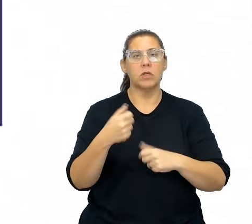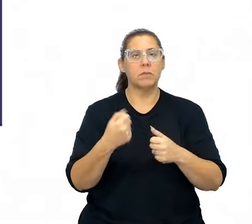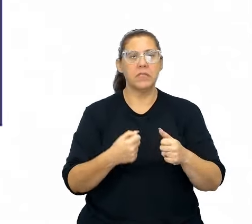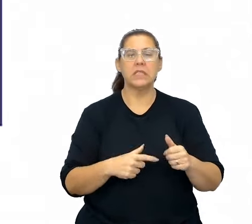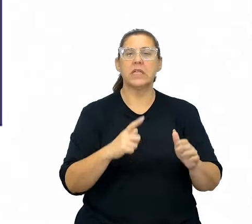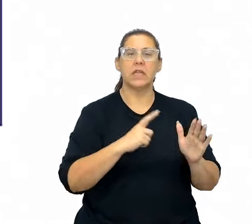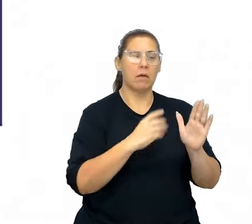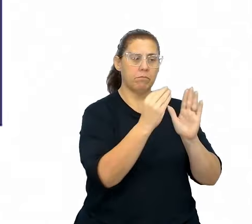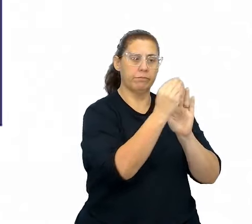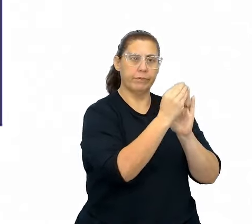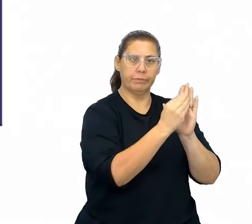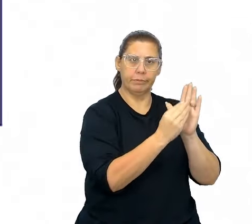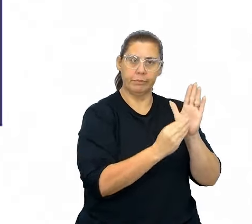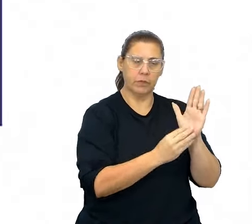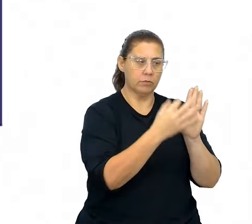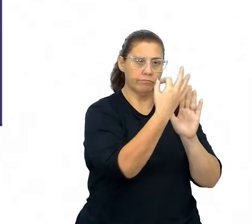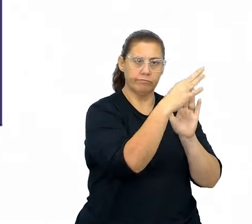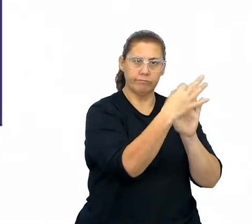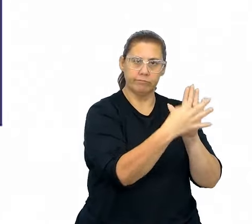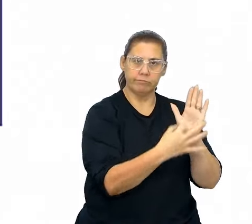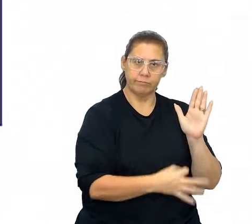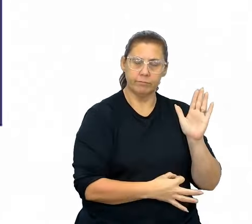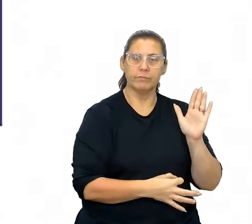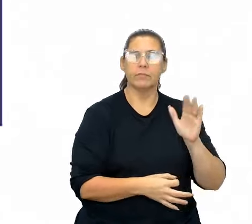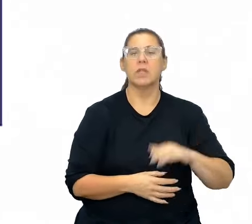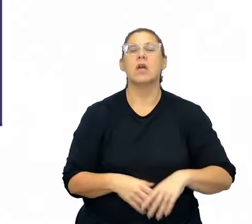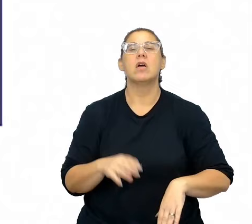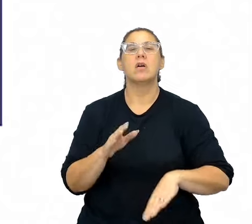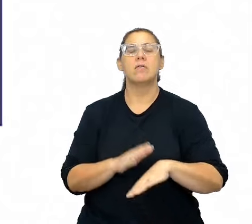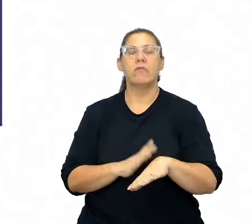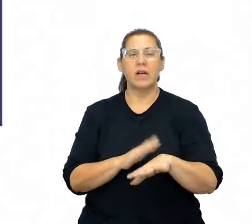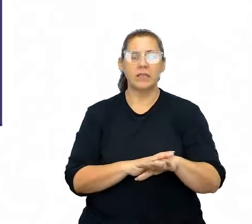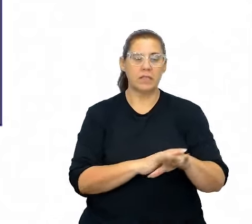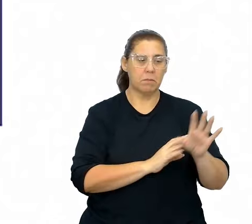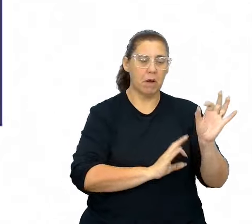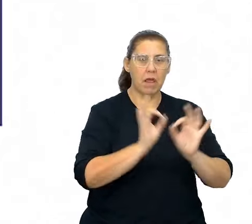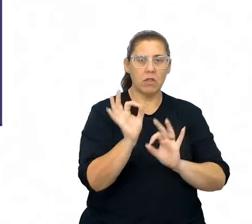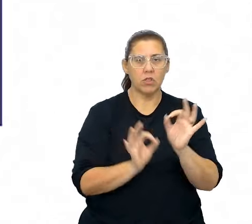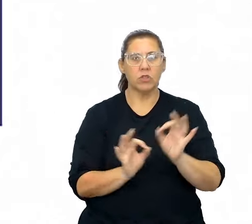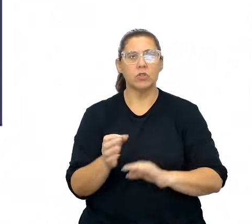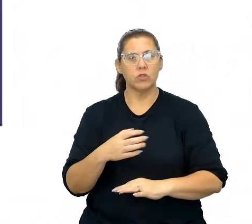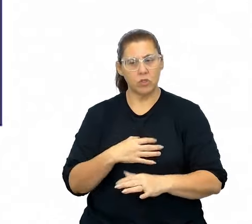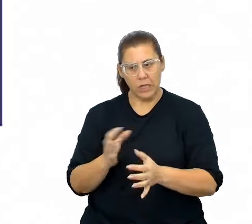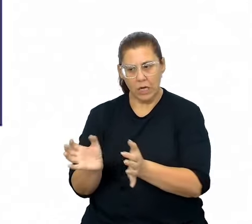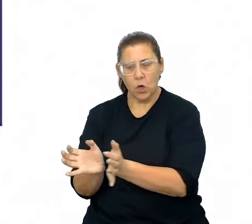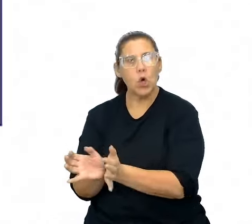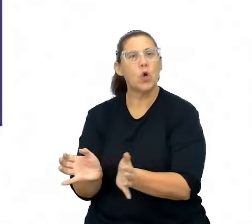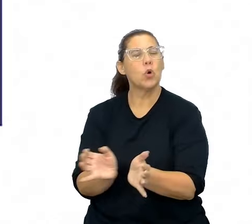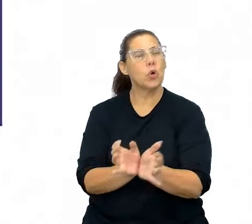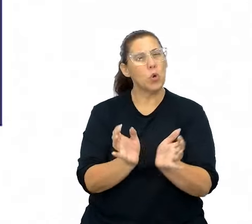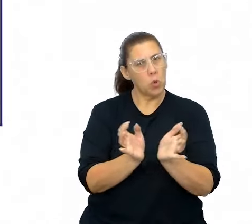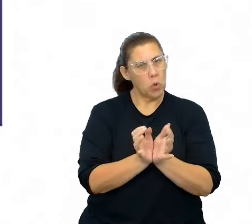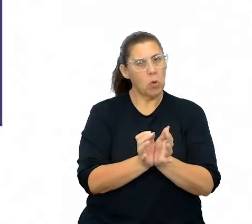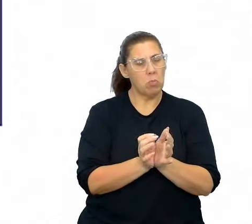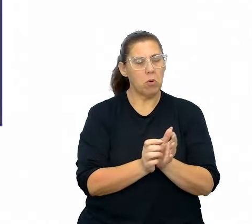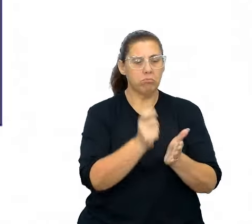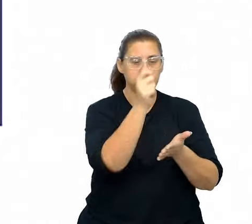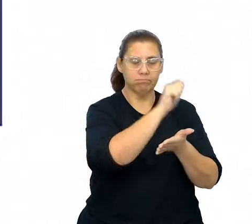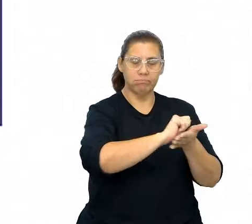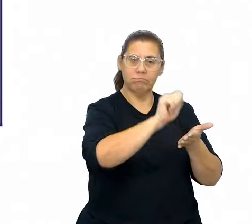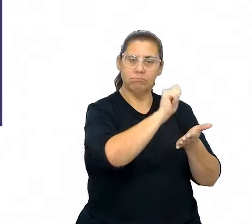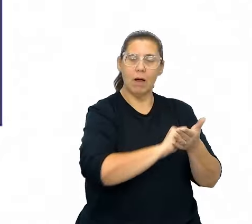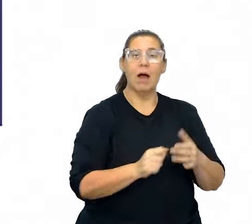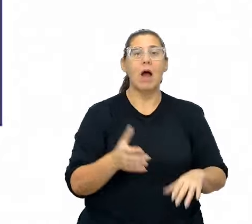no quadro destinado ao planejamento. Façam esse planejamento de forma coletiva, registrando